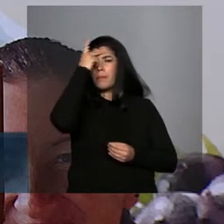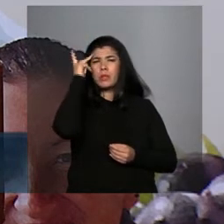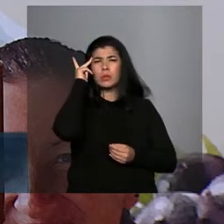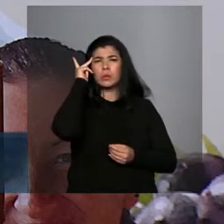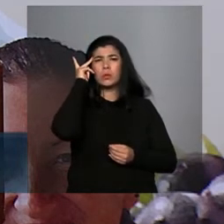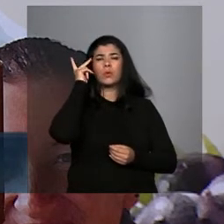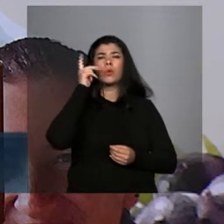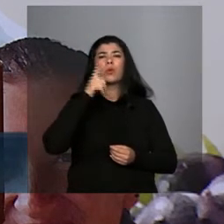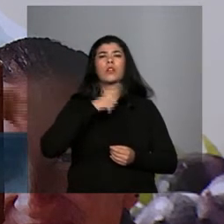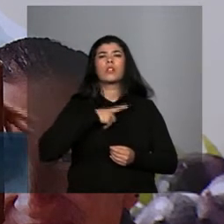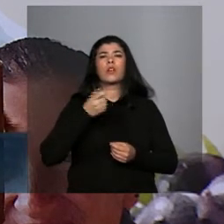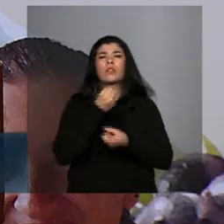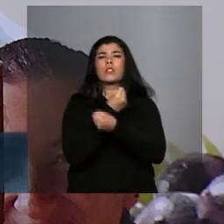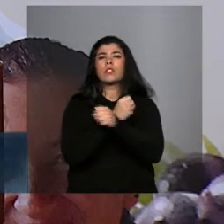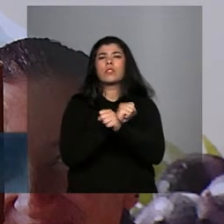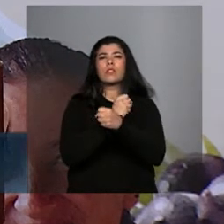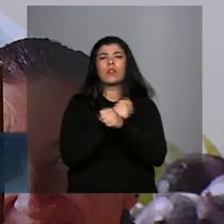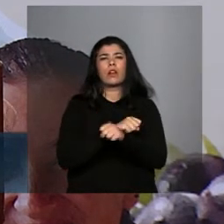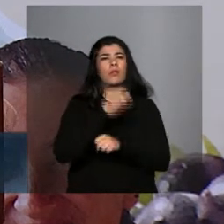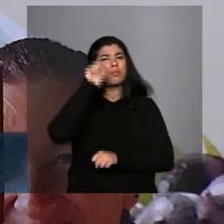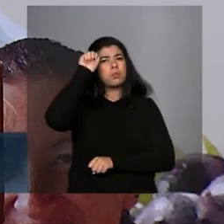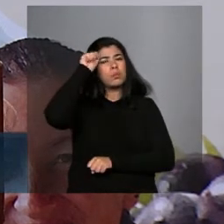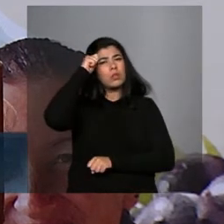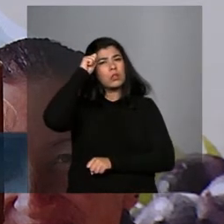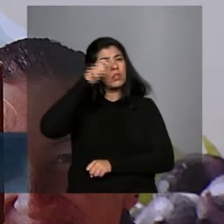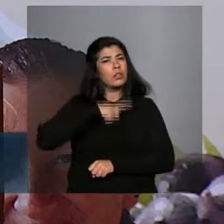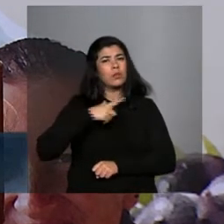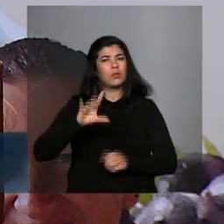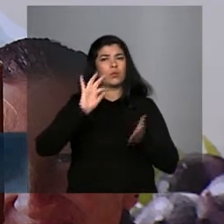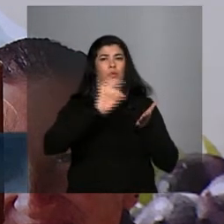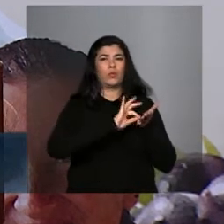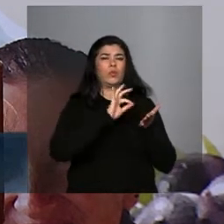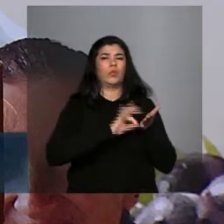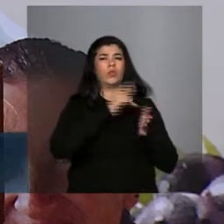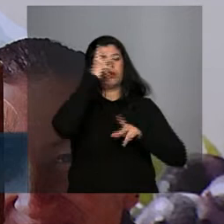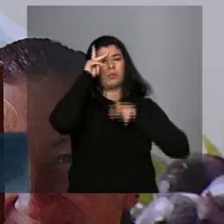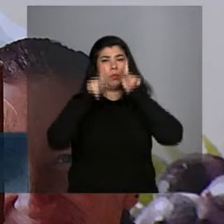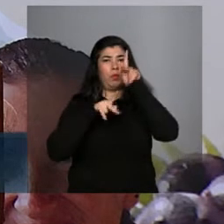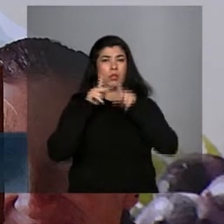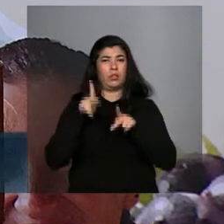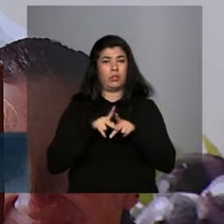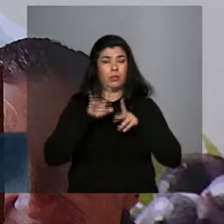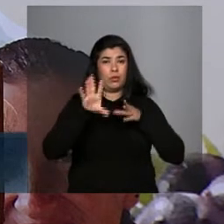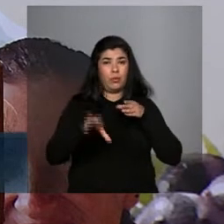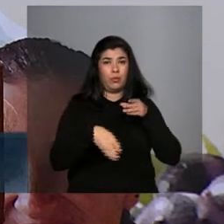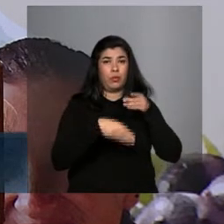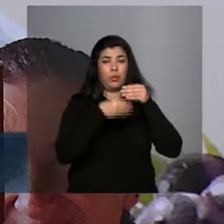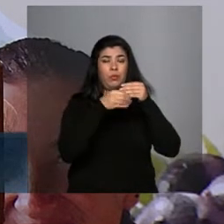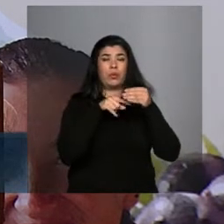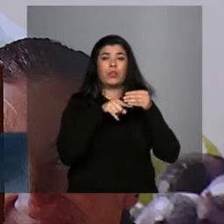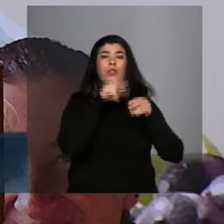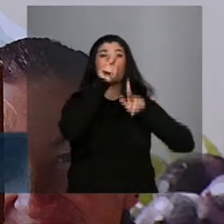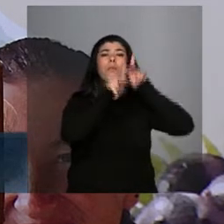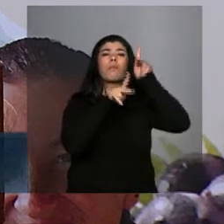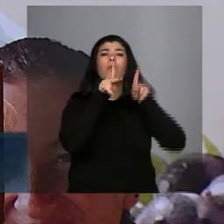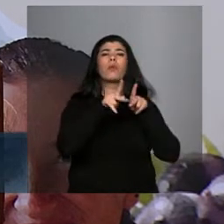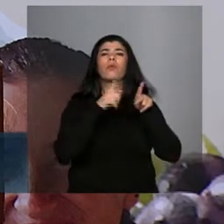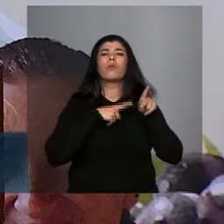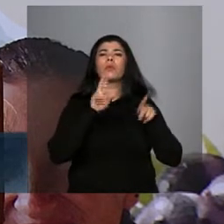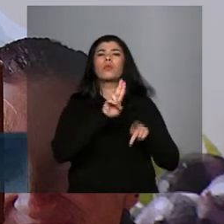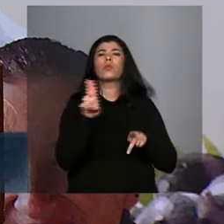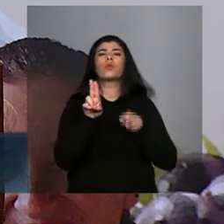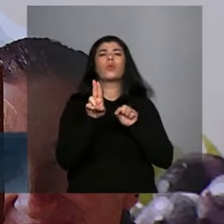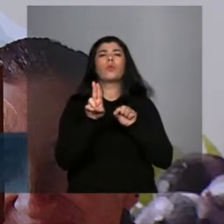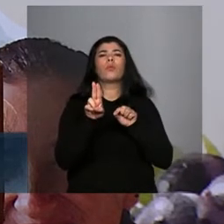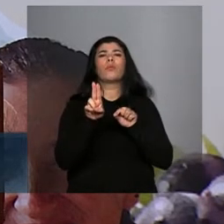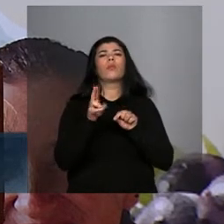eram computados, mas a grande maioria da nossa população que integrava o povo sem nome era